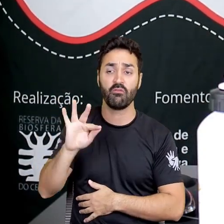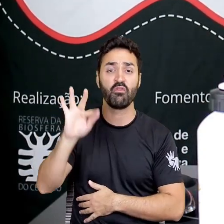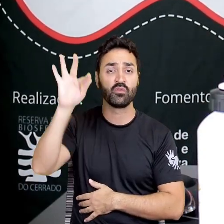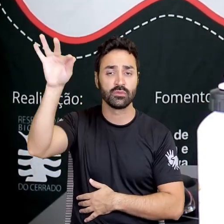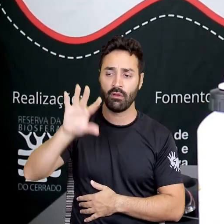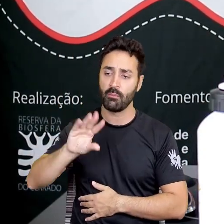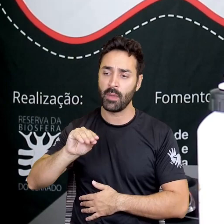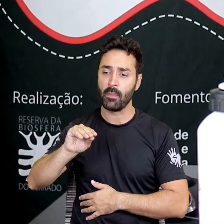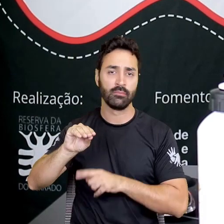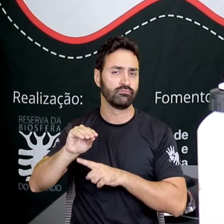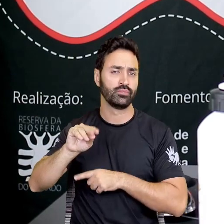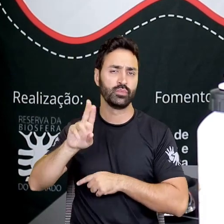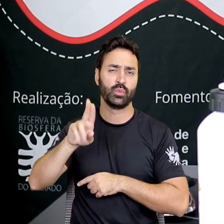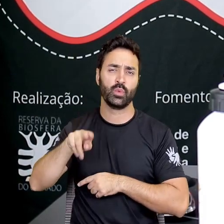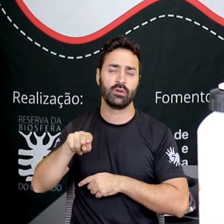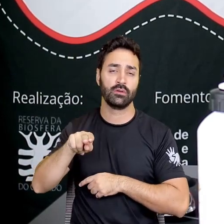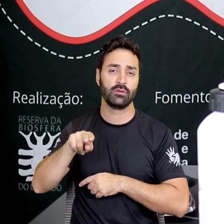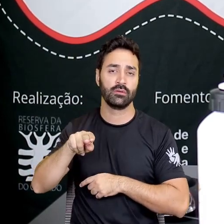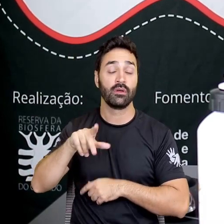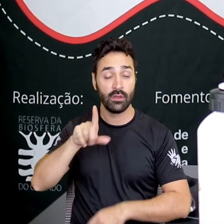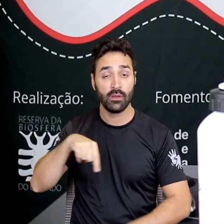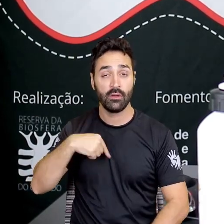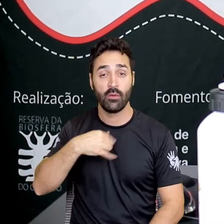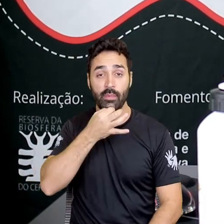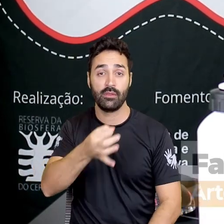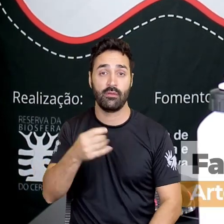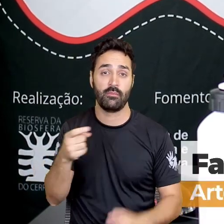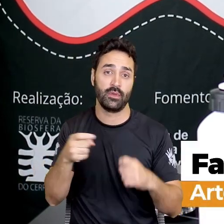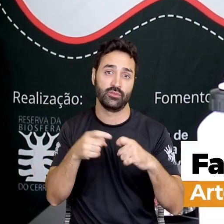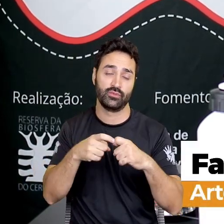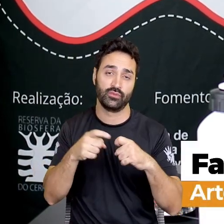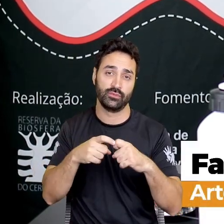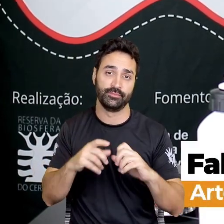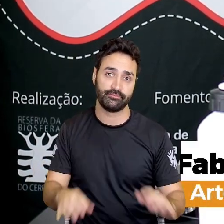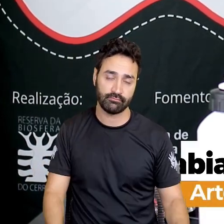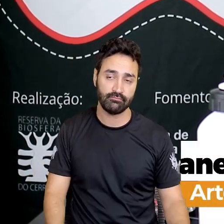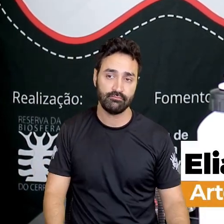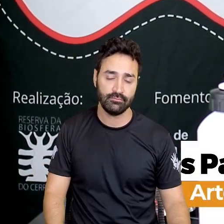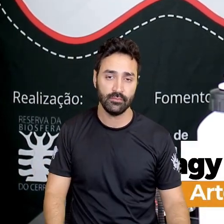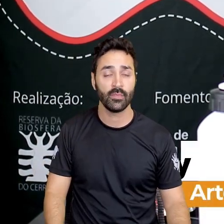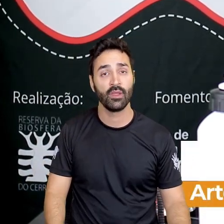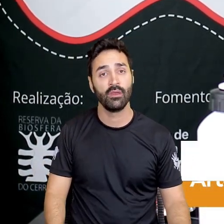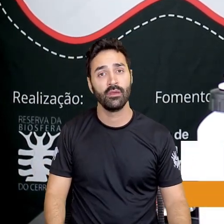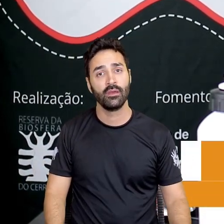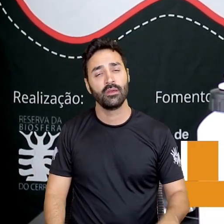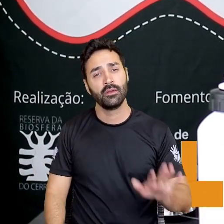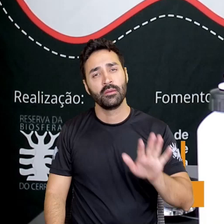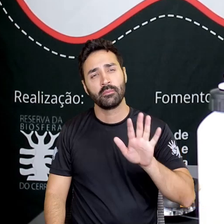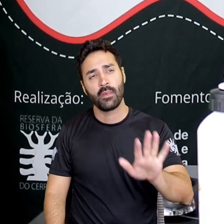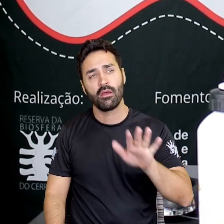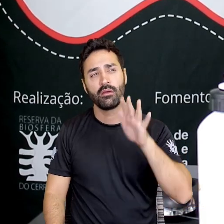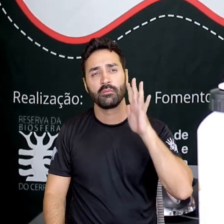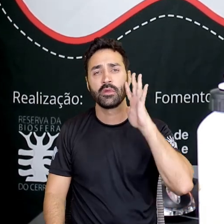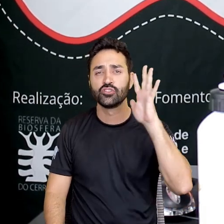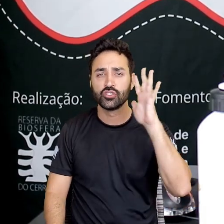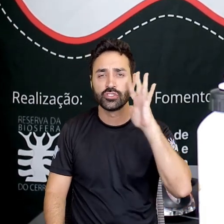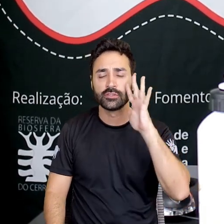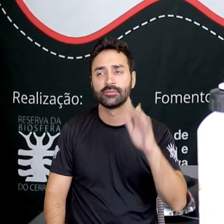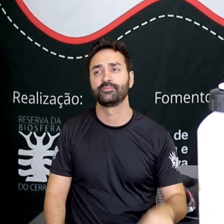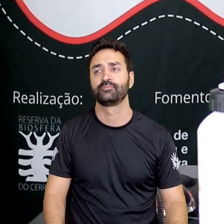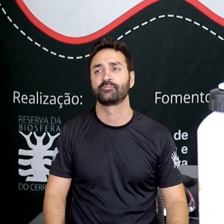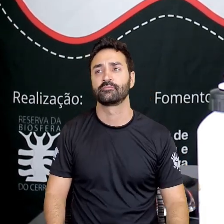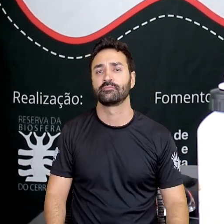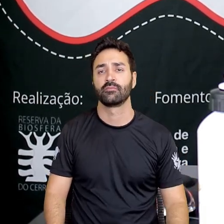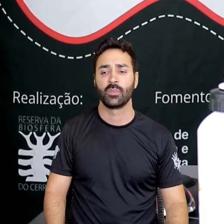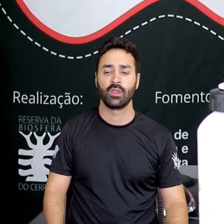nunca. Essa é a visão de muitos médicos. Só que, imagina você, durante os 3 primeiros